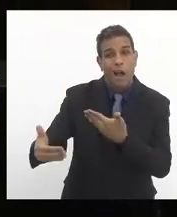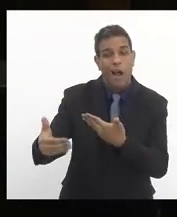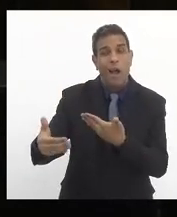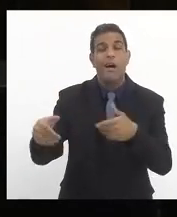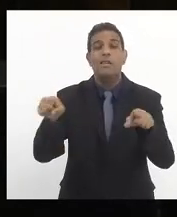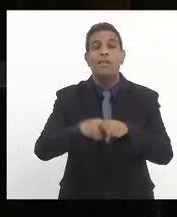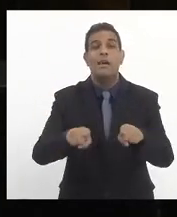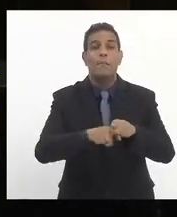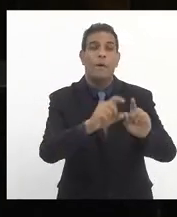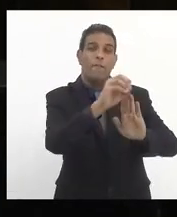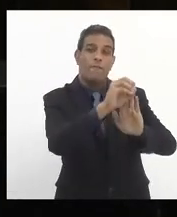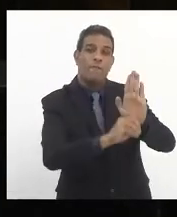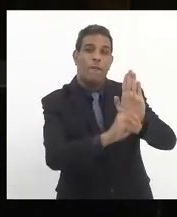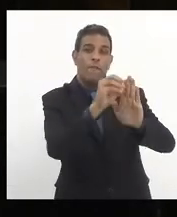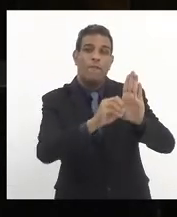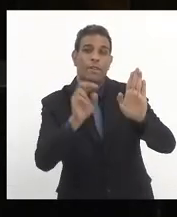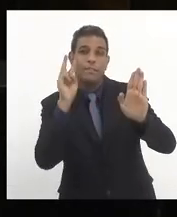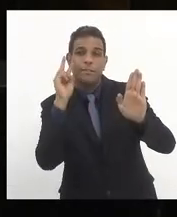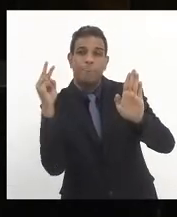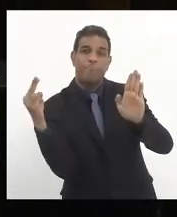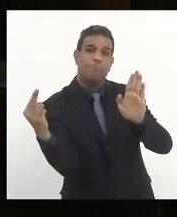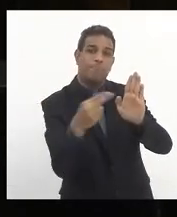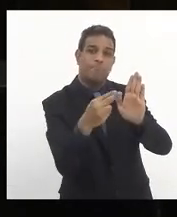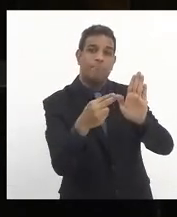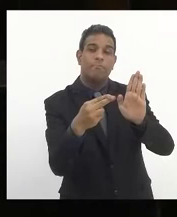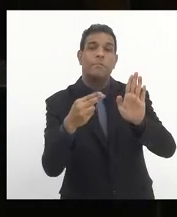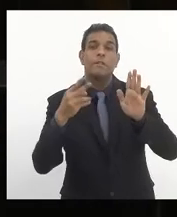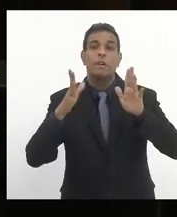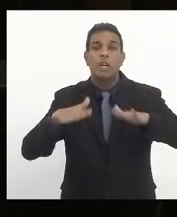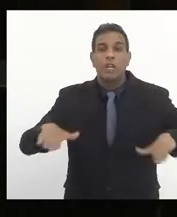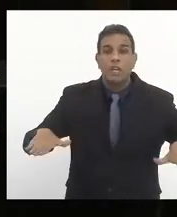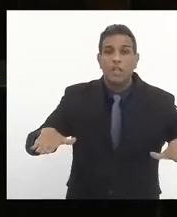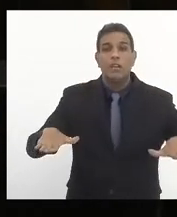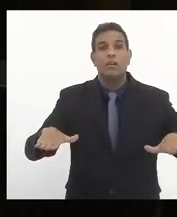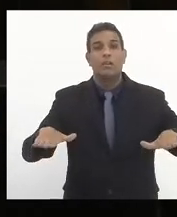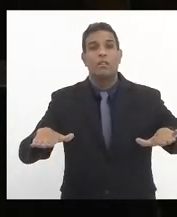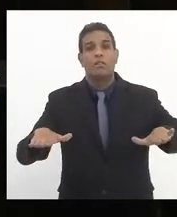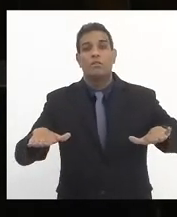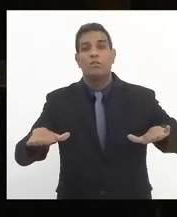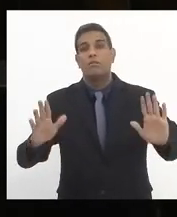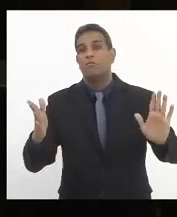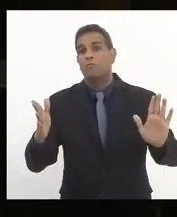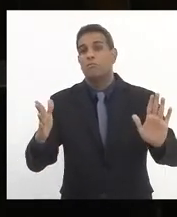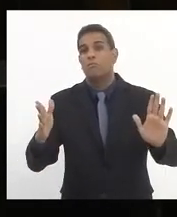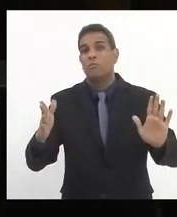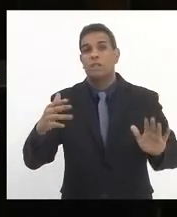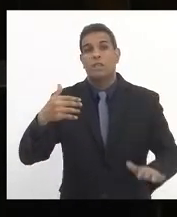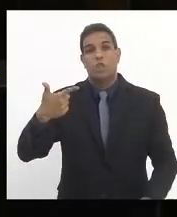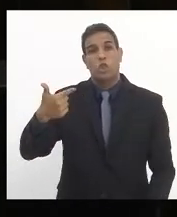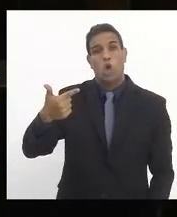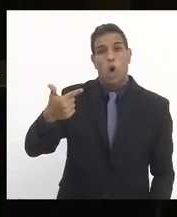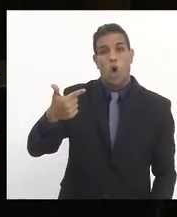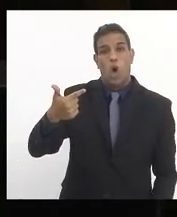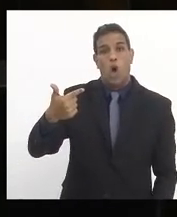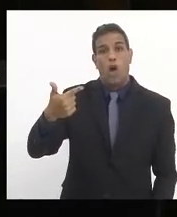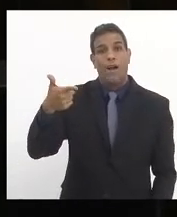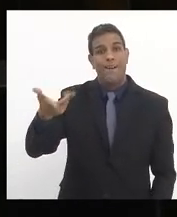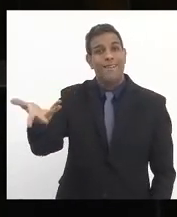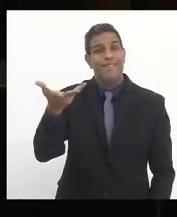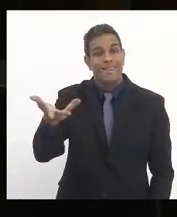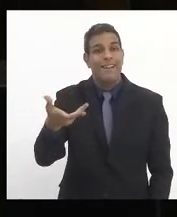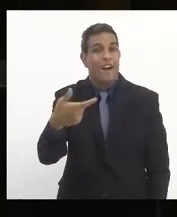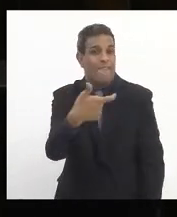mesmo ofício diz o seguinte: que as crianças a partir dos 12 anos que desejem se